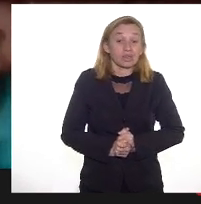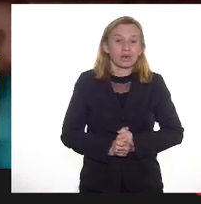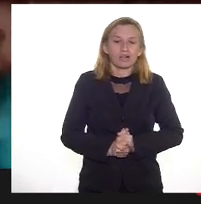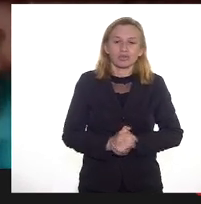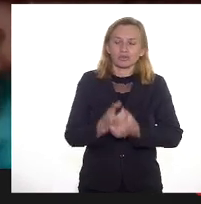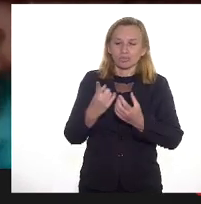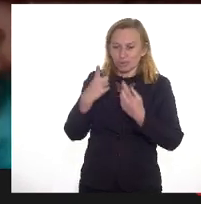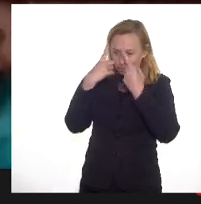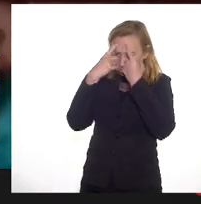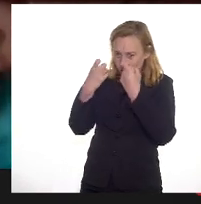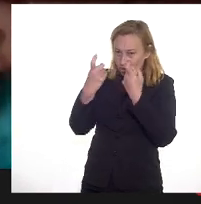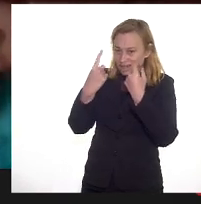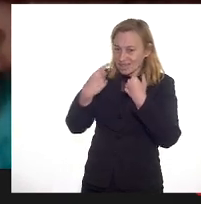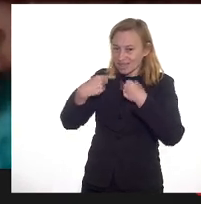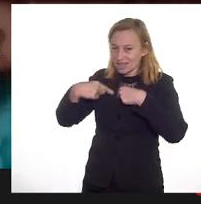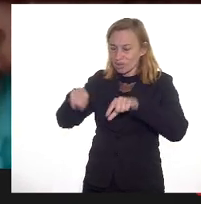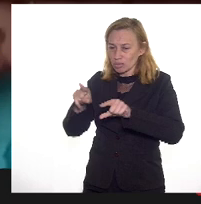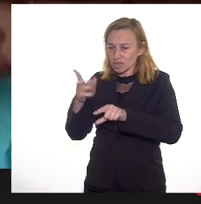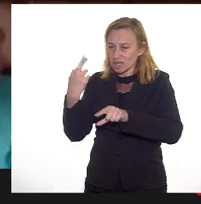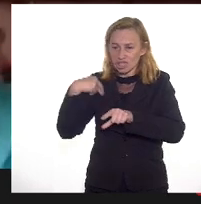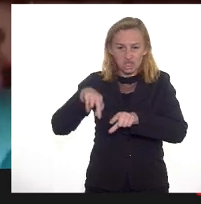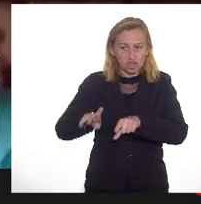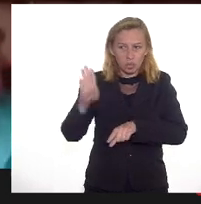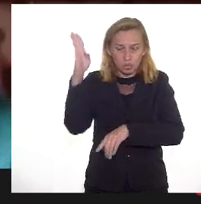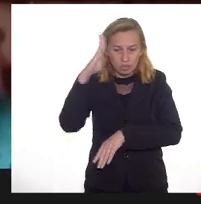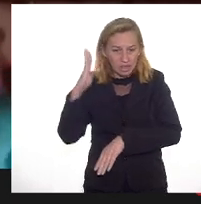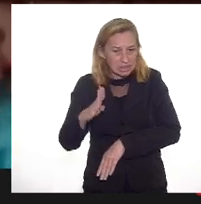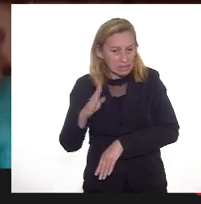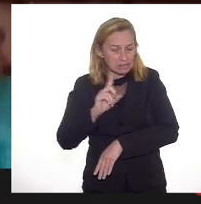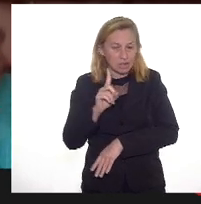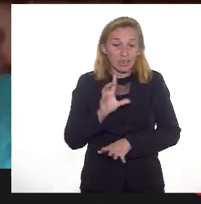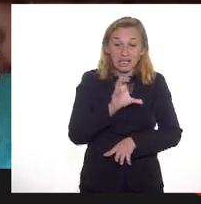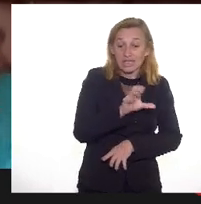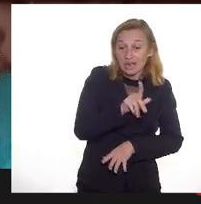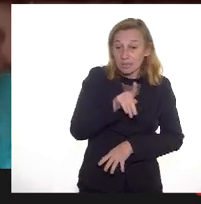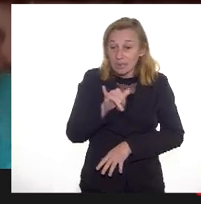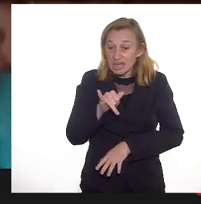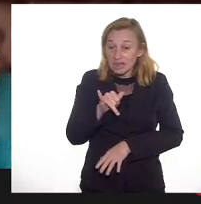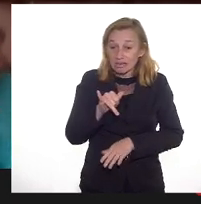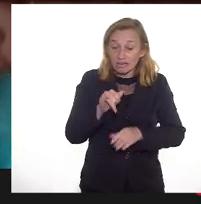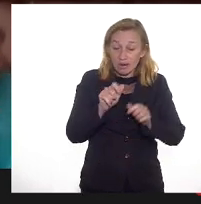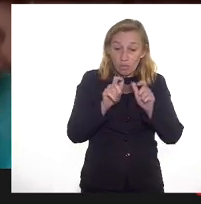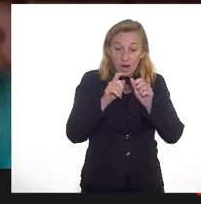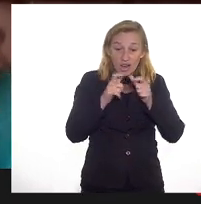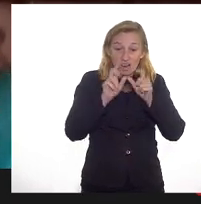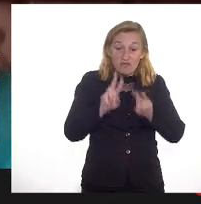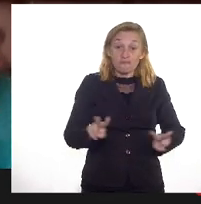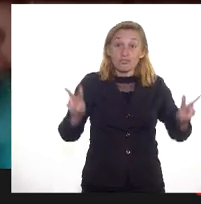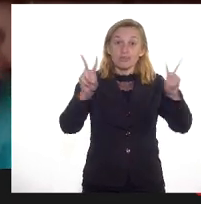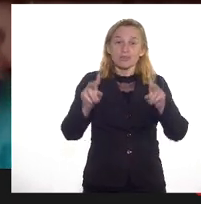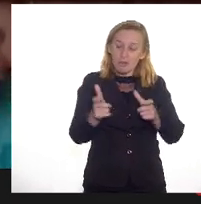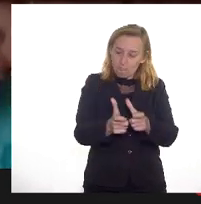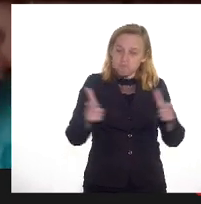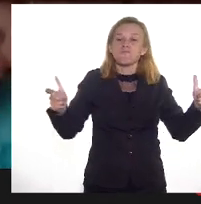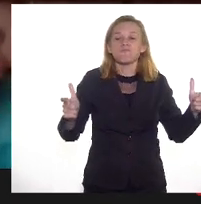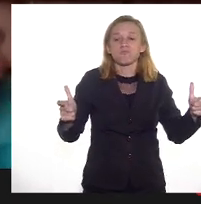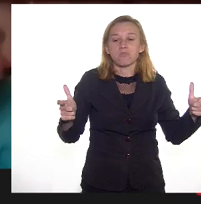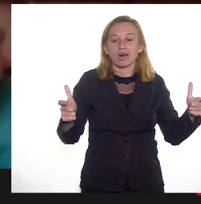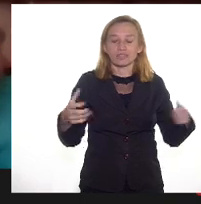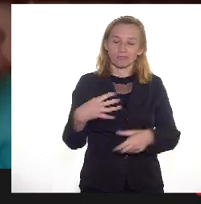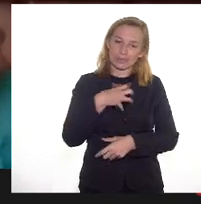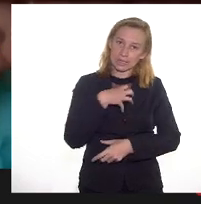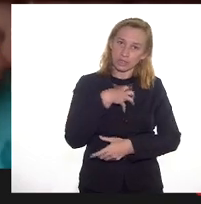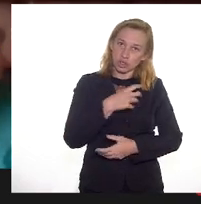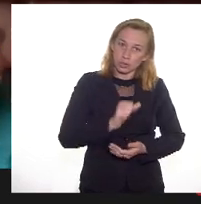intolerância religiosa no Brasil. Acredito que essa CPI, ao final, nos dará um panorama e uma caracterização ainda maior nesse